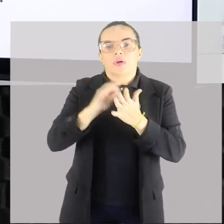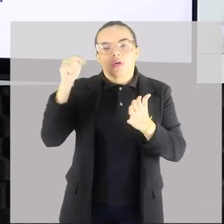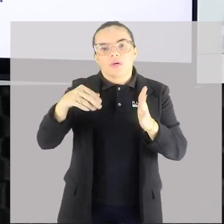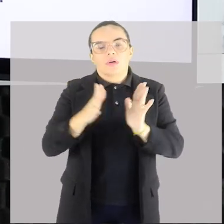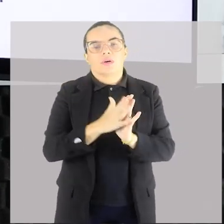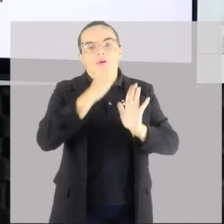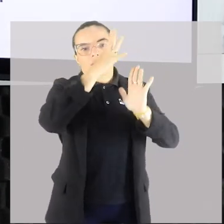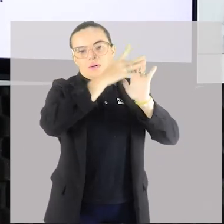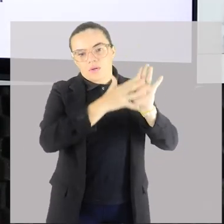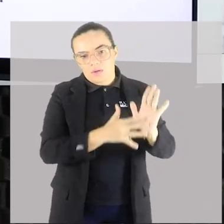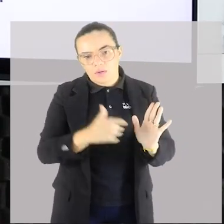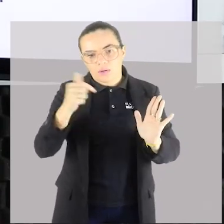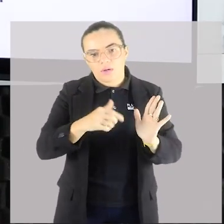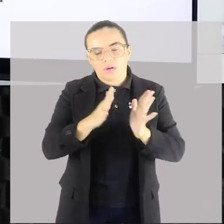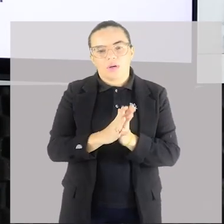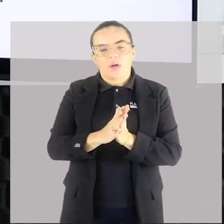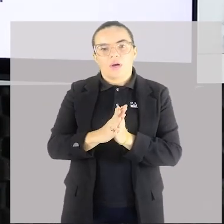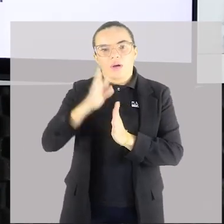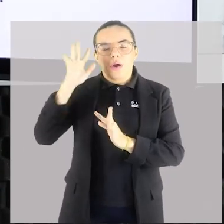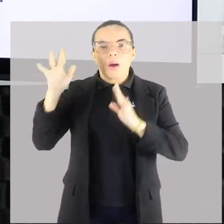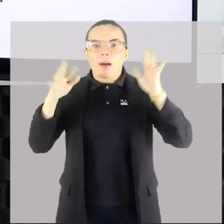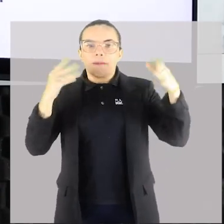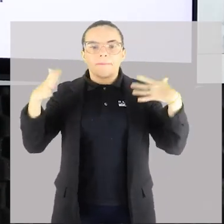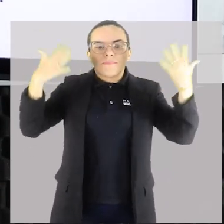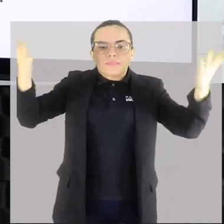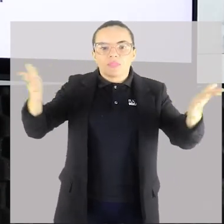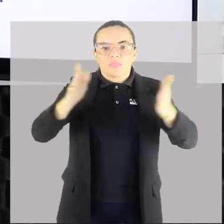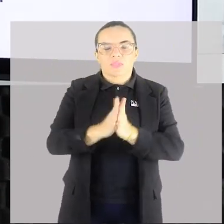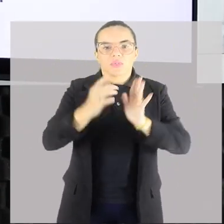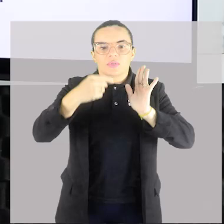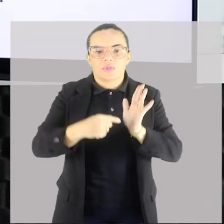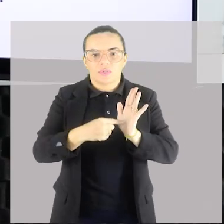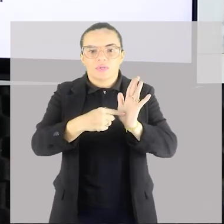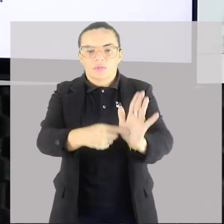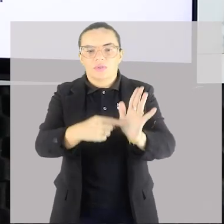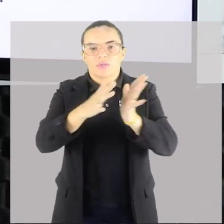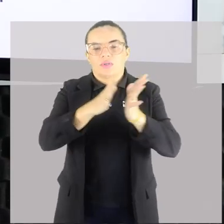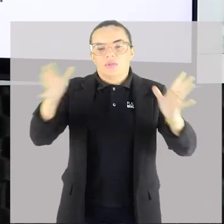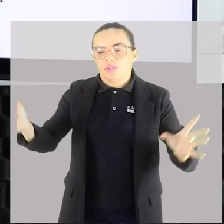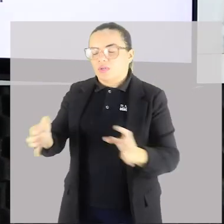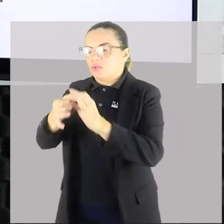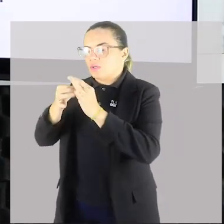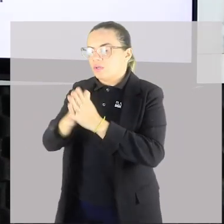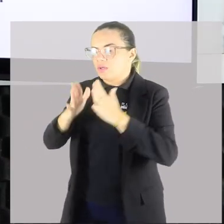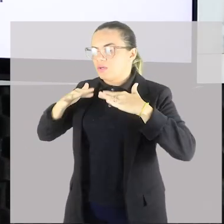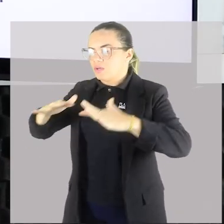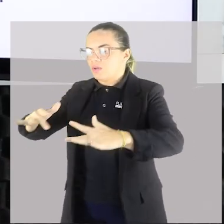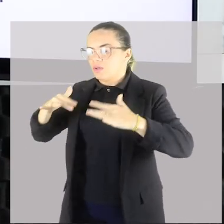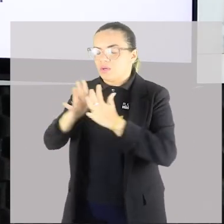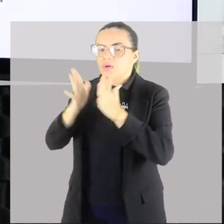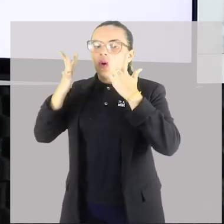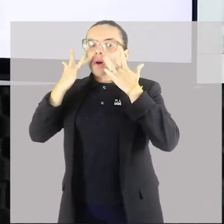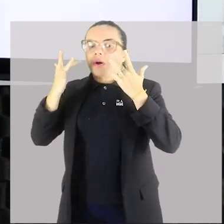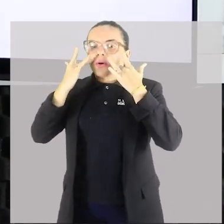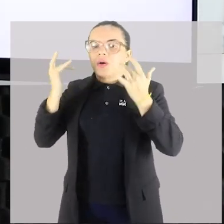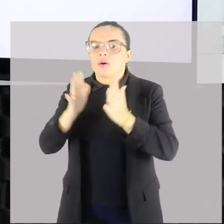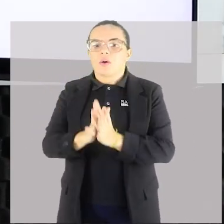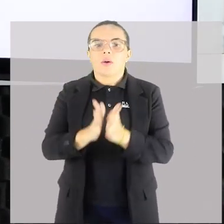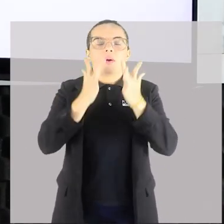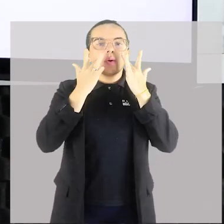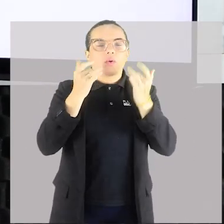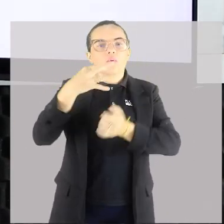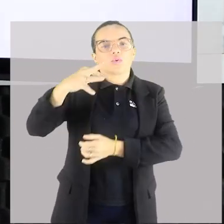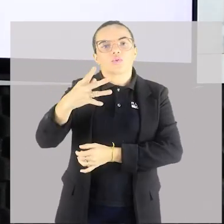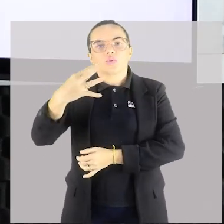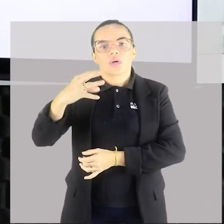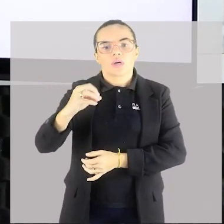e a espontaneidade da cena apresentada. Isso tem também gancho com outras manifestações artísticas, entre elas o teatro,